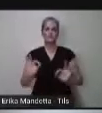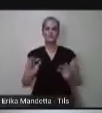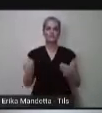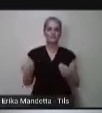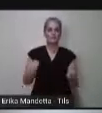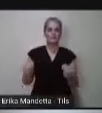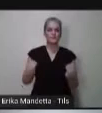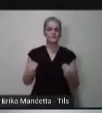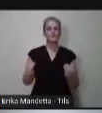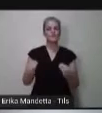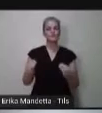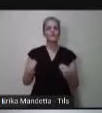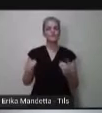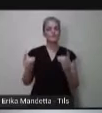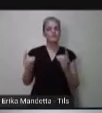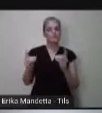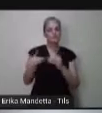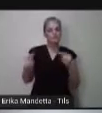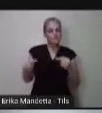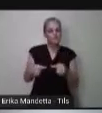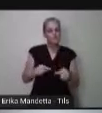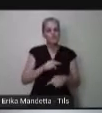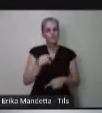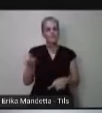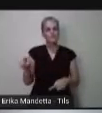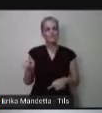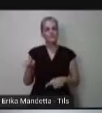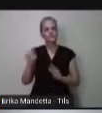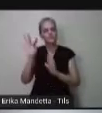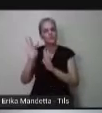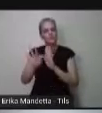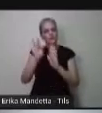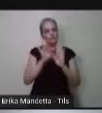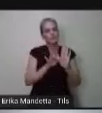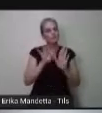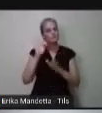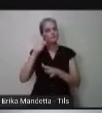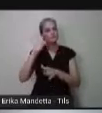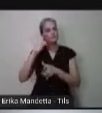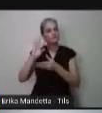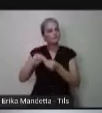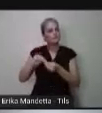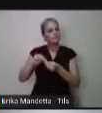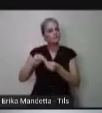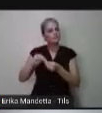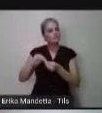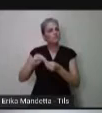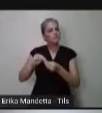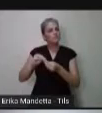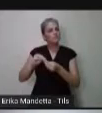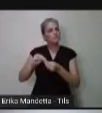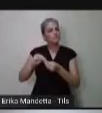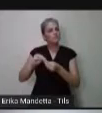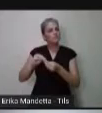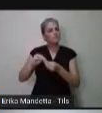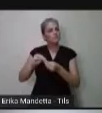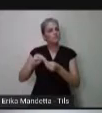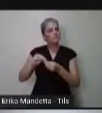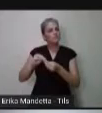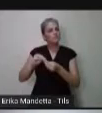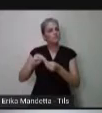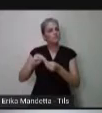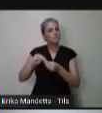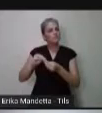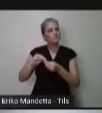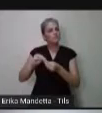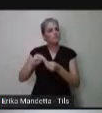pudessem ter um panorama e fazer algumas reflexões, inclusive, que nós começaremos aqui hoje,